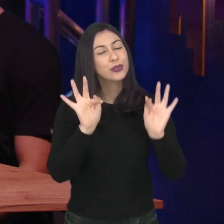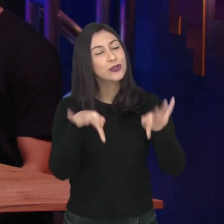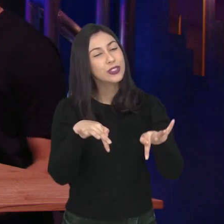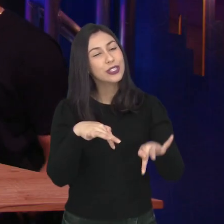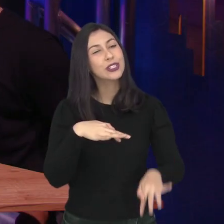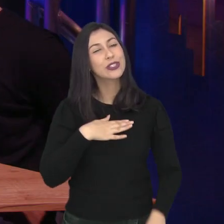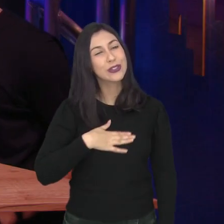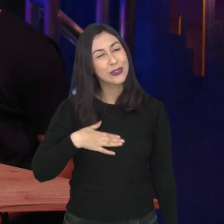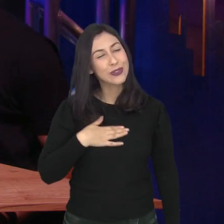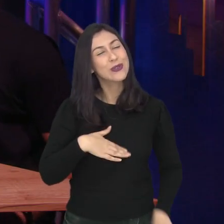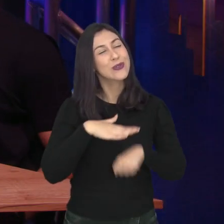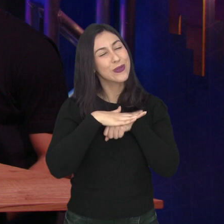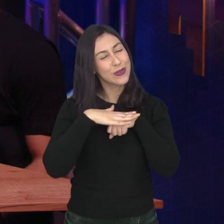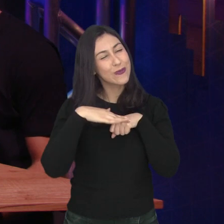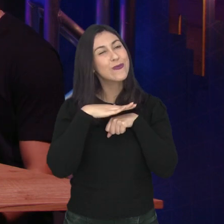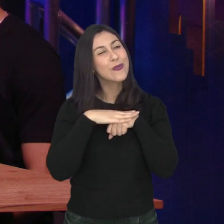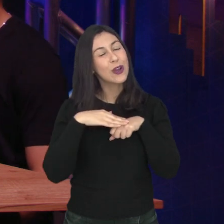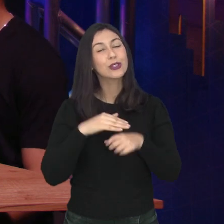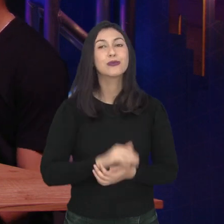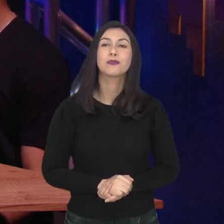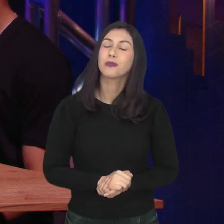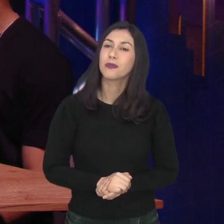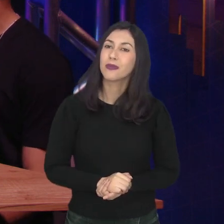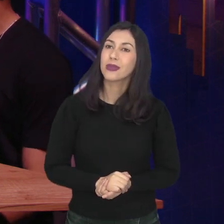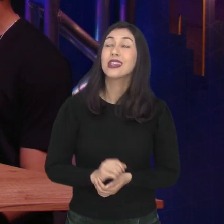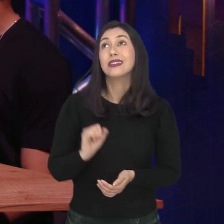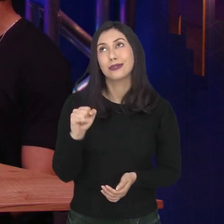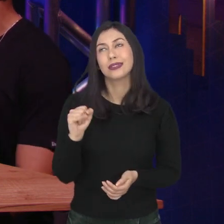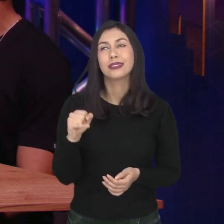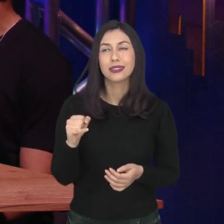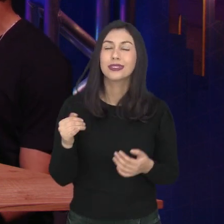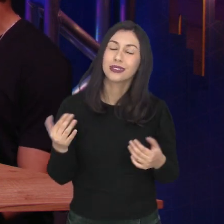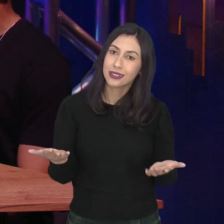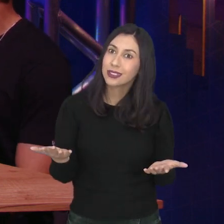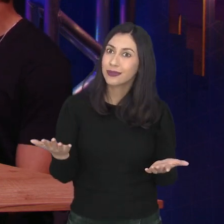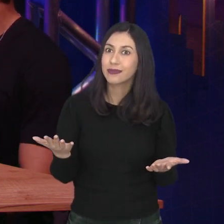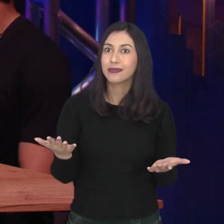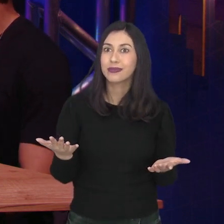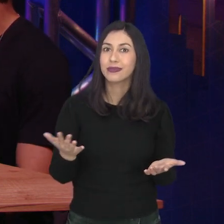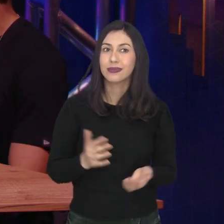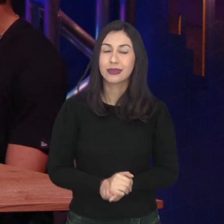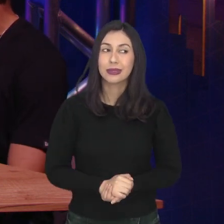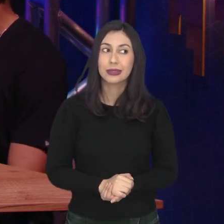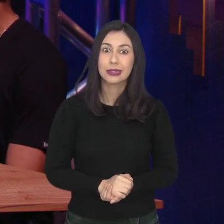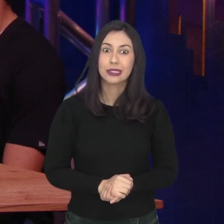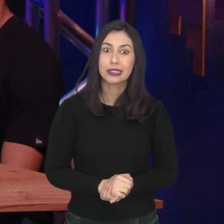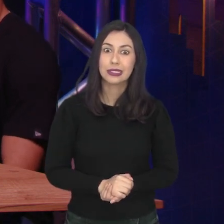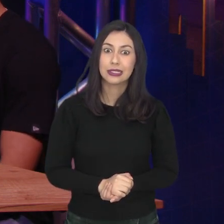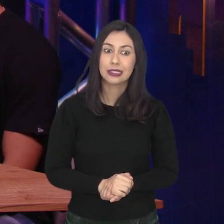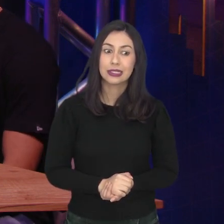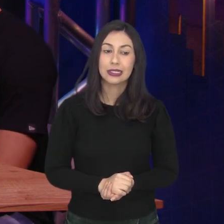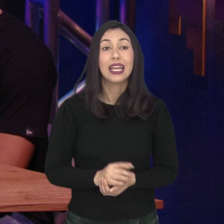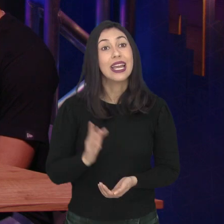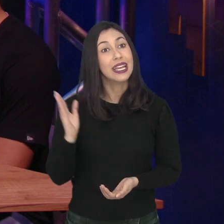conforto no final, vai? Pelo menos tem. Tá. Túmulo de Vagalumes não tem. Não, A Voz do Silêncio te quebra,